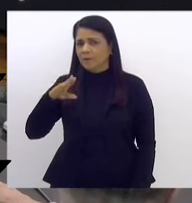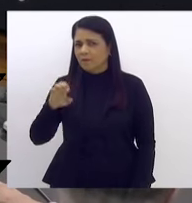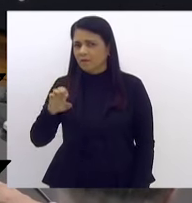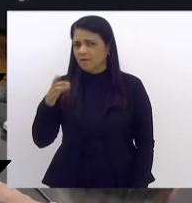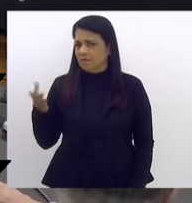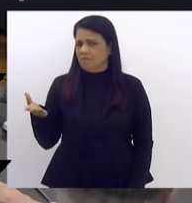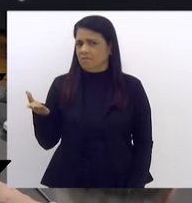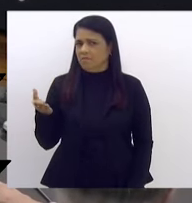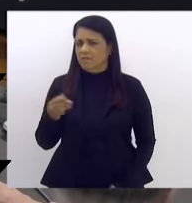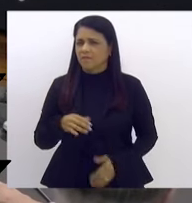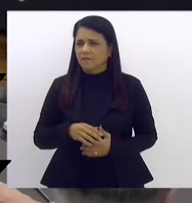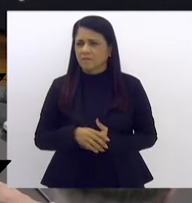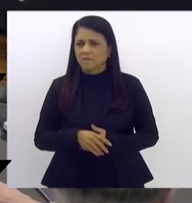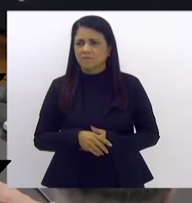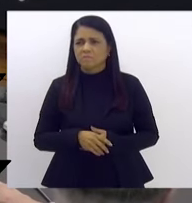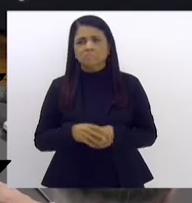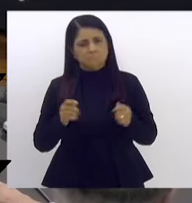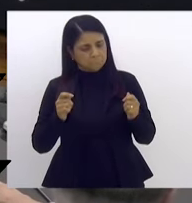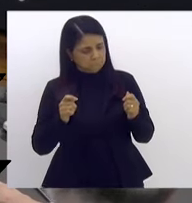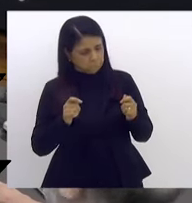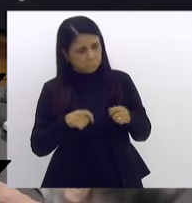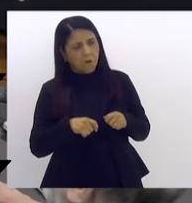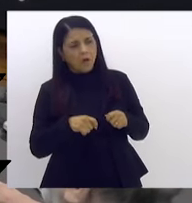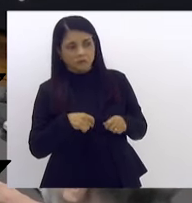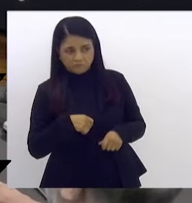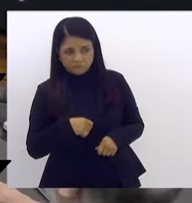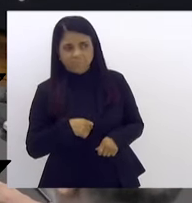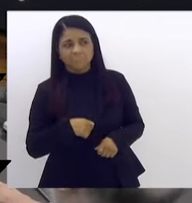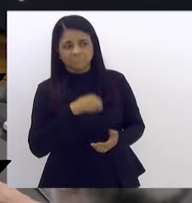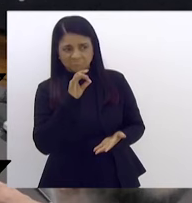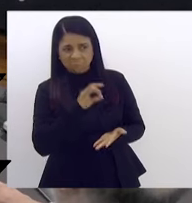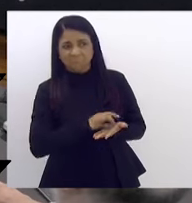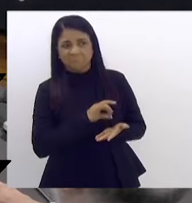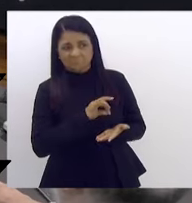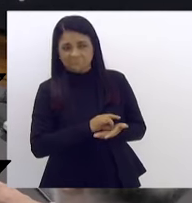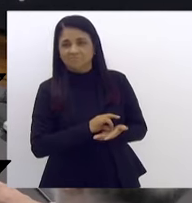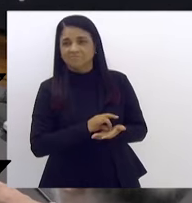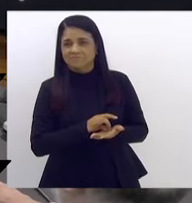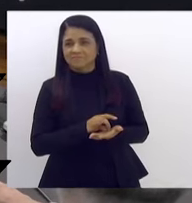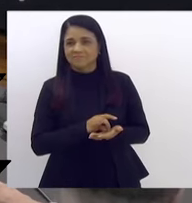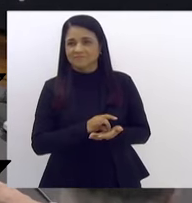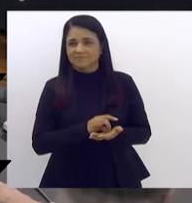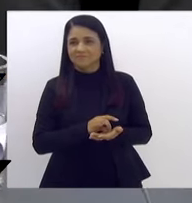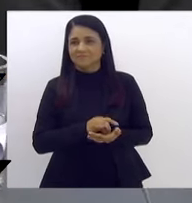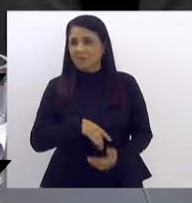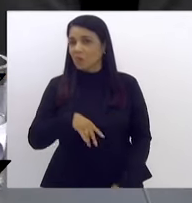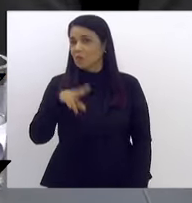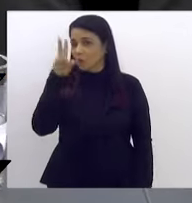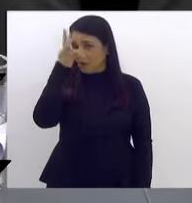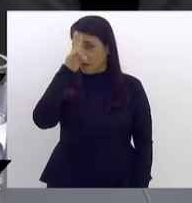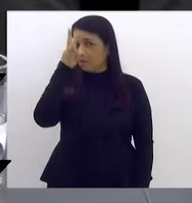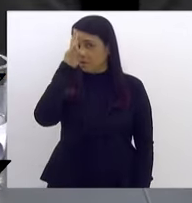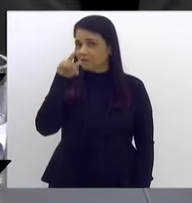Mick é é possível Tem uma forte